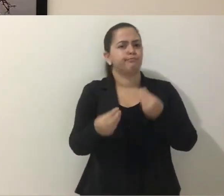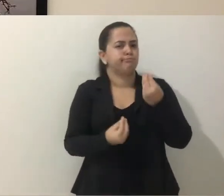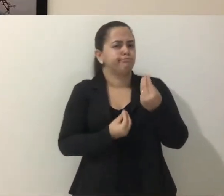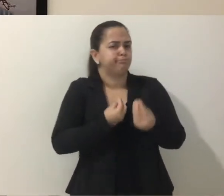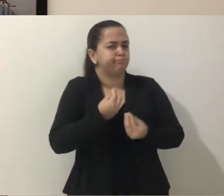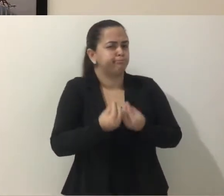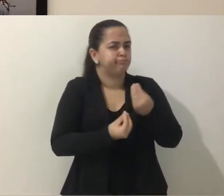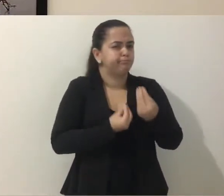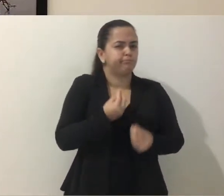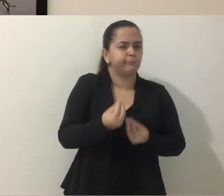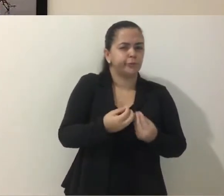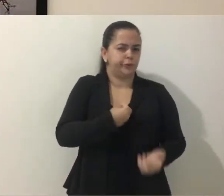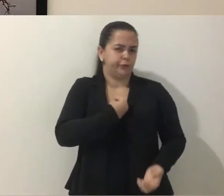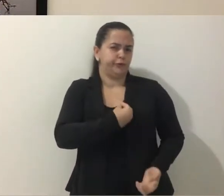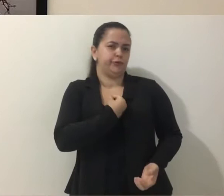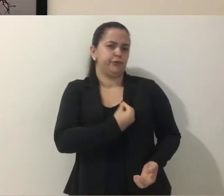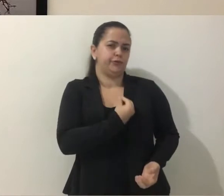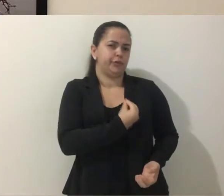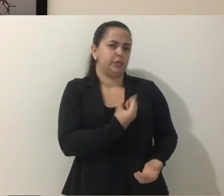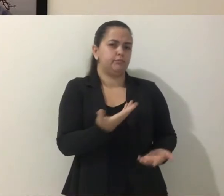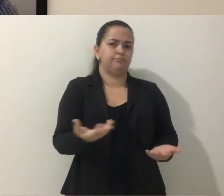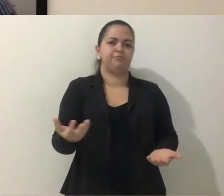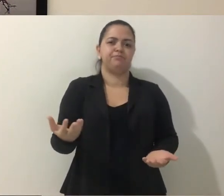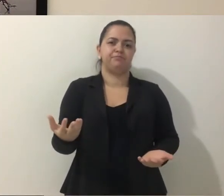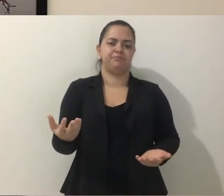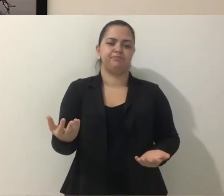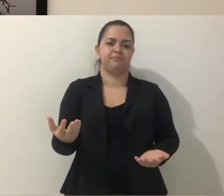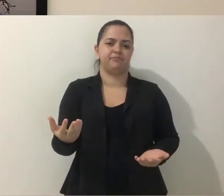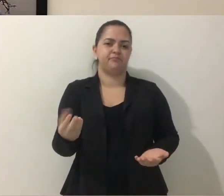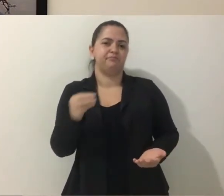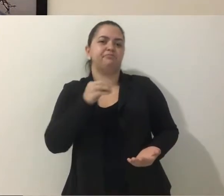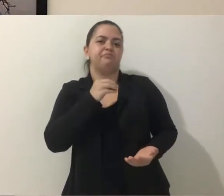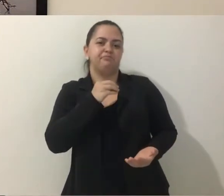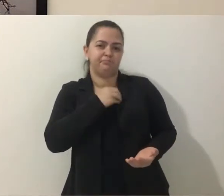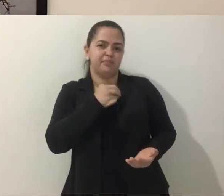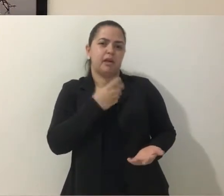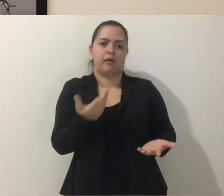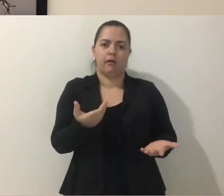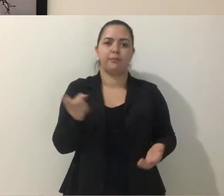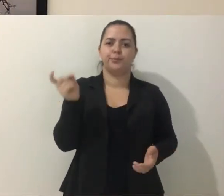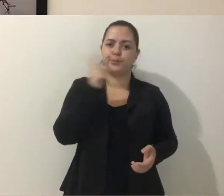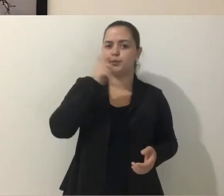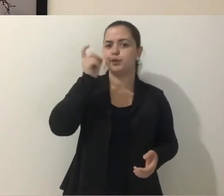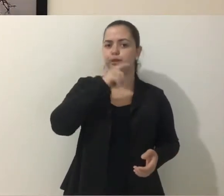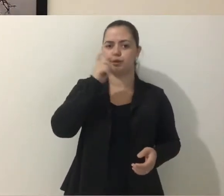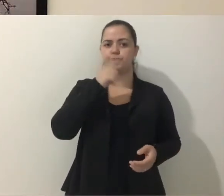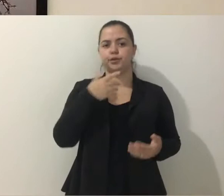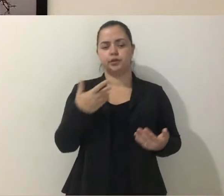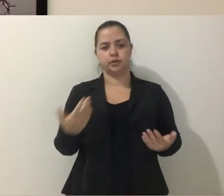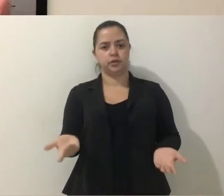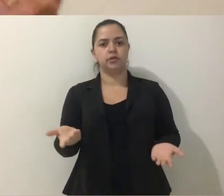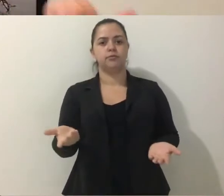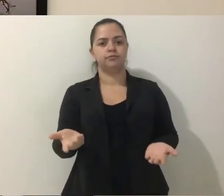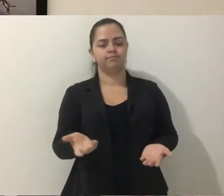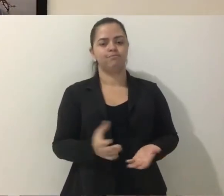pudessem viver num contexto em se esquivando de falar a verdade, e com isso o sim